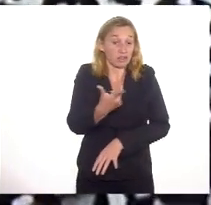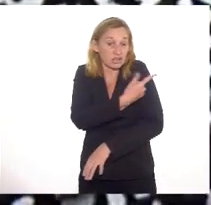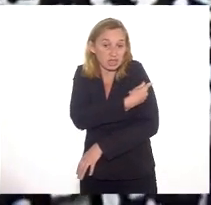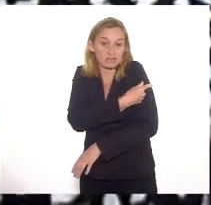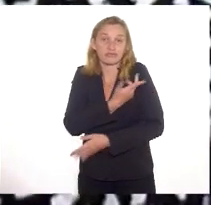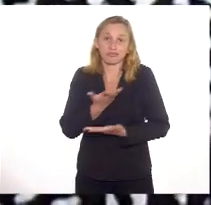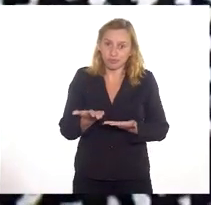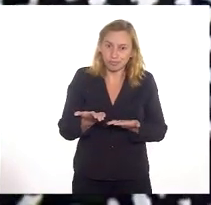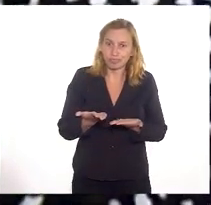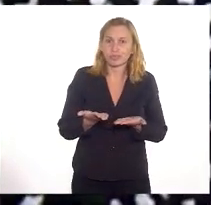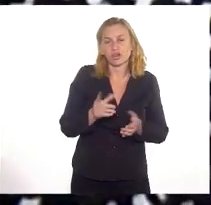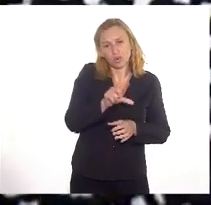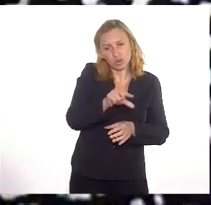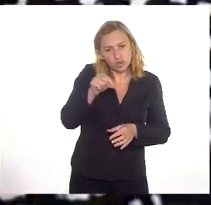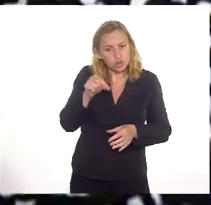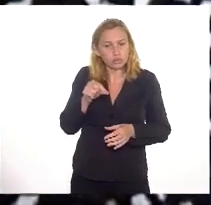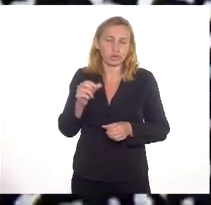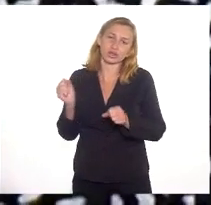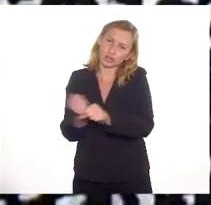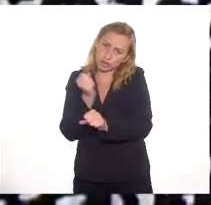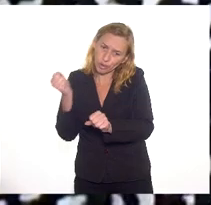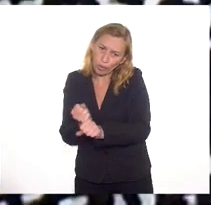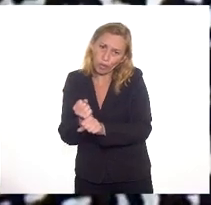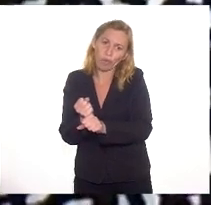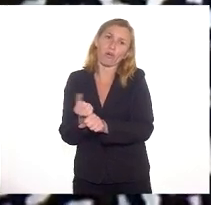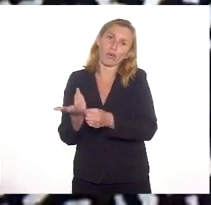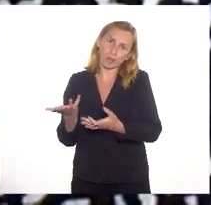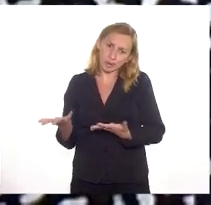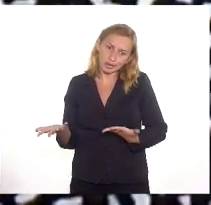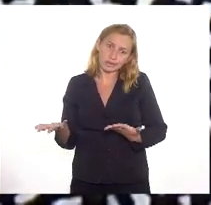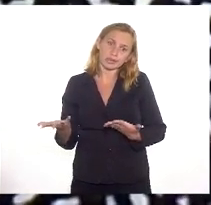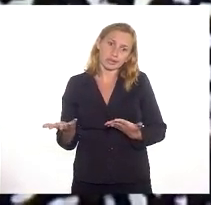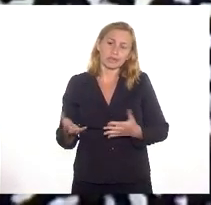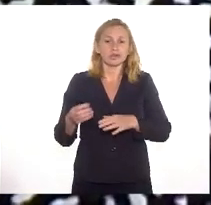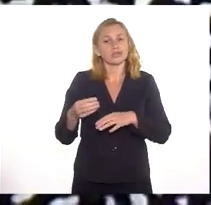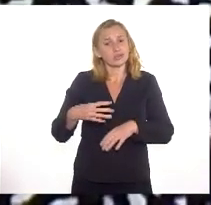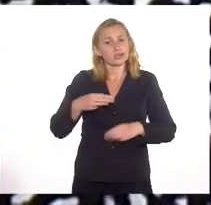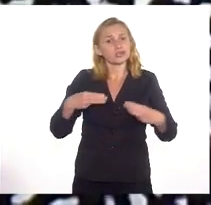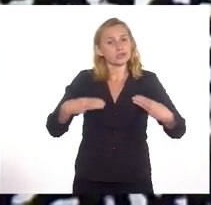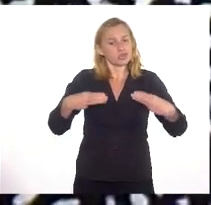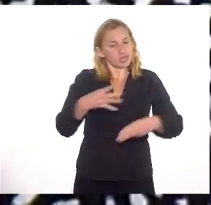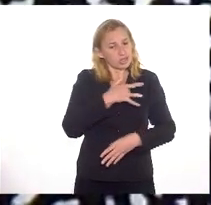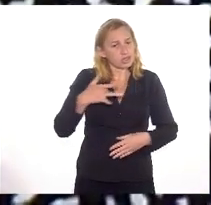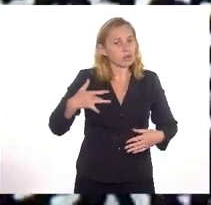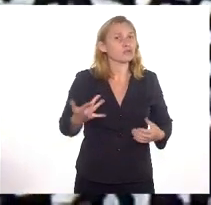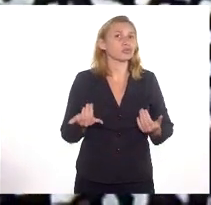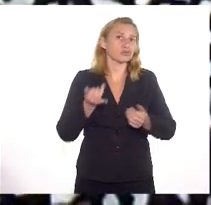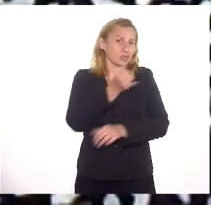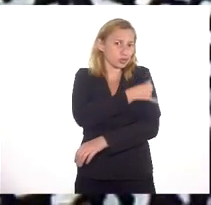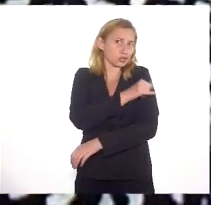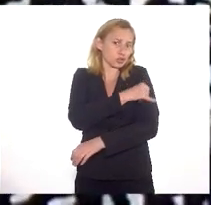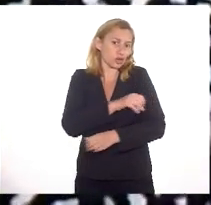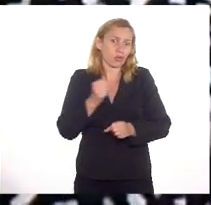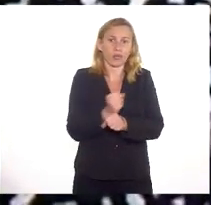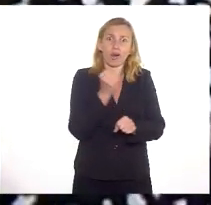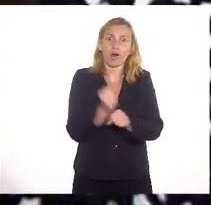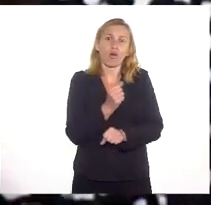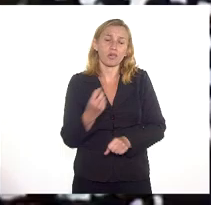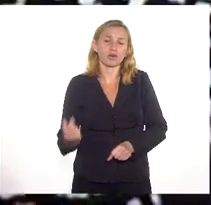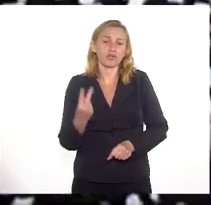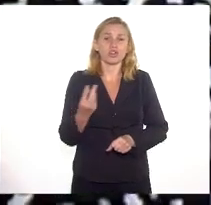se faça uma opção por uma obra nas dependências do Ministério da Saúde do Rio de Janeiro, uma obra no valor